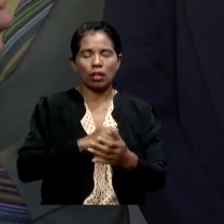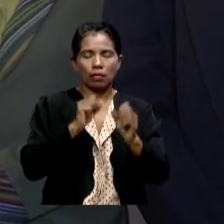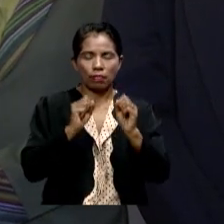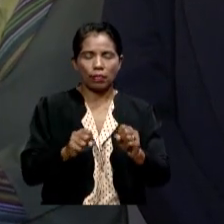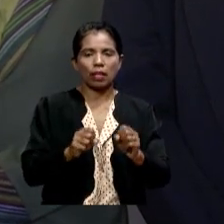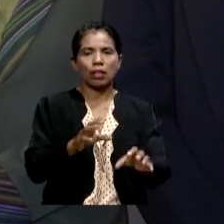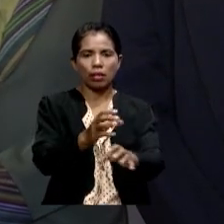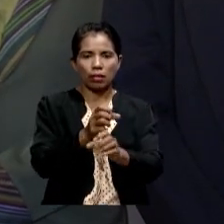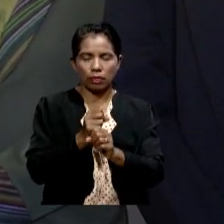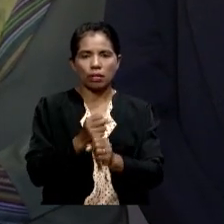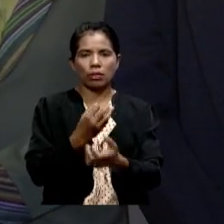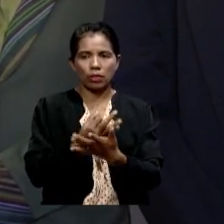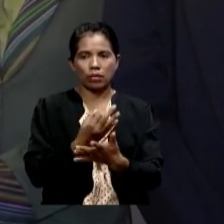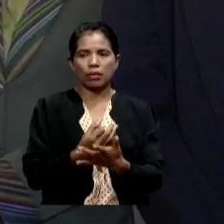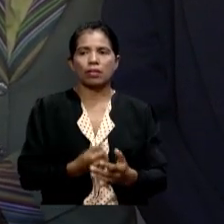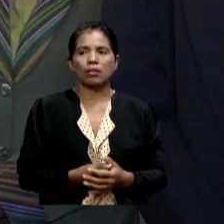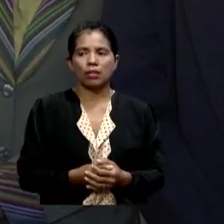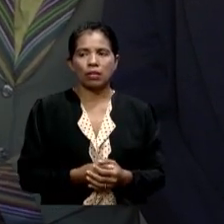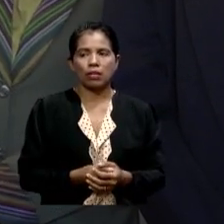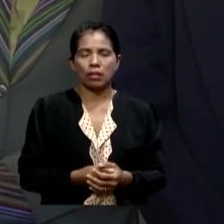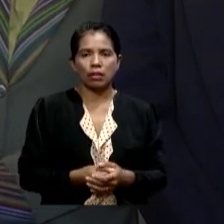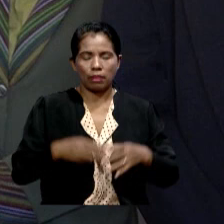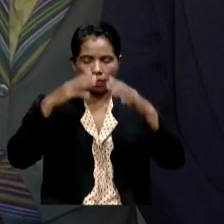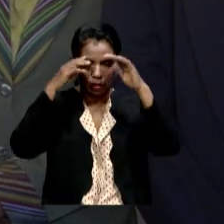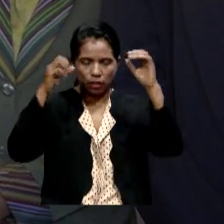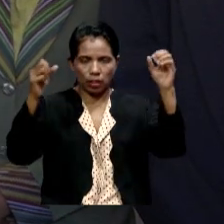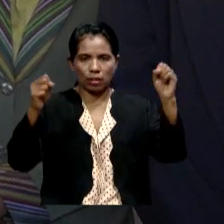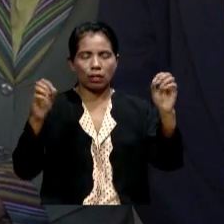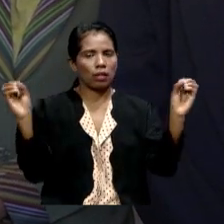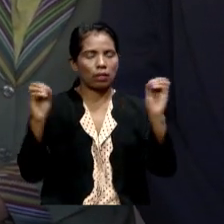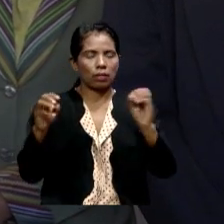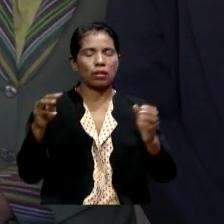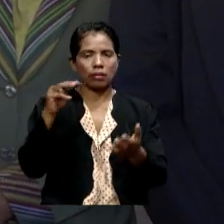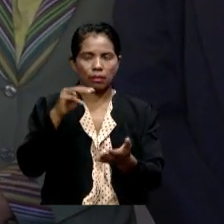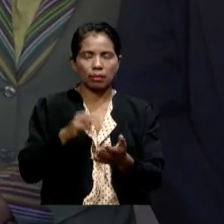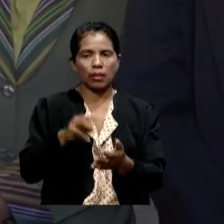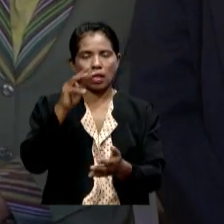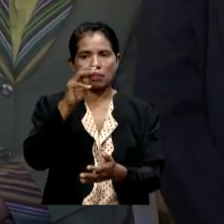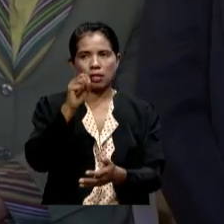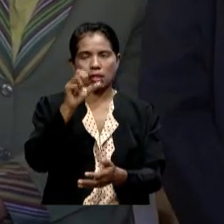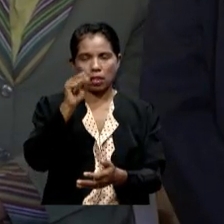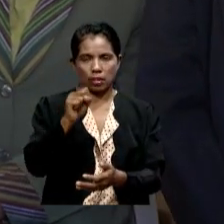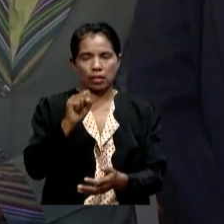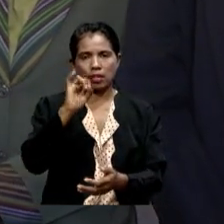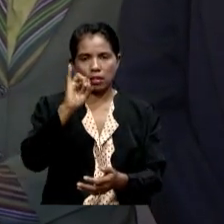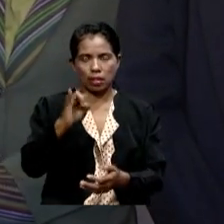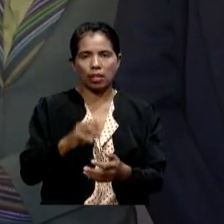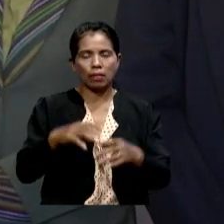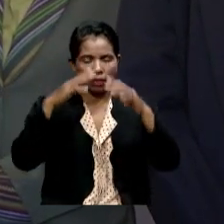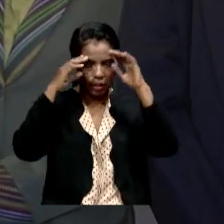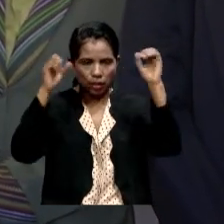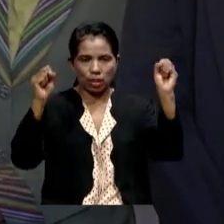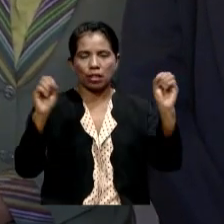né? Mas a presidência Laos, Ministério Solidariedade. Presidência